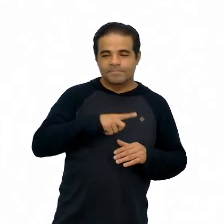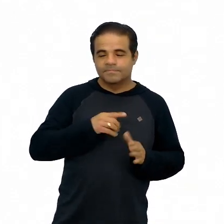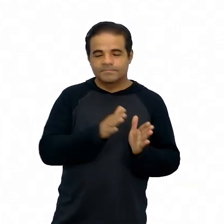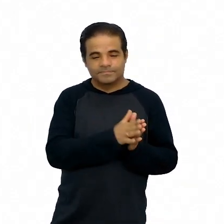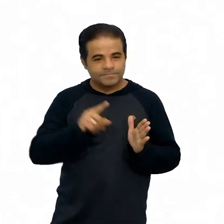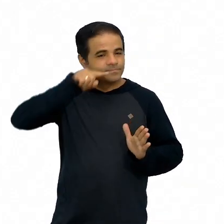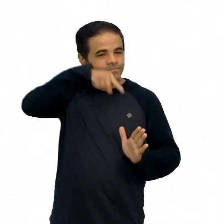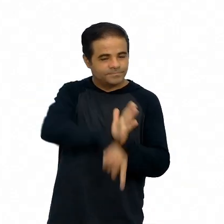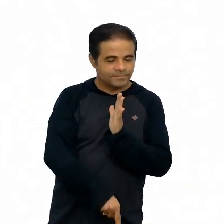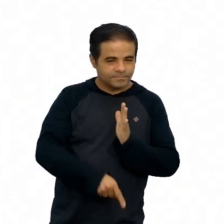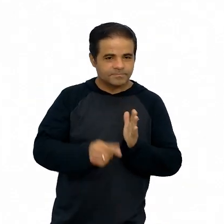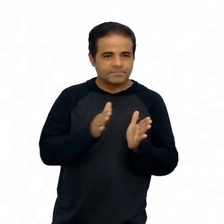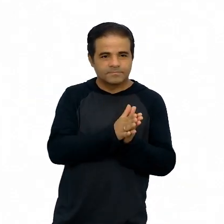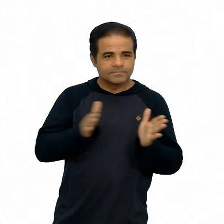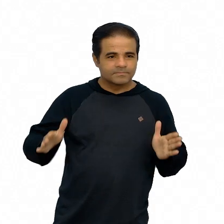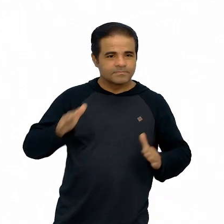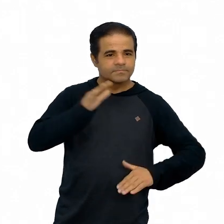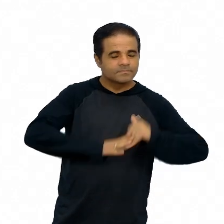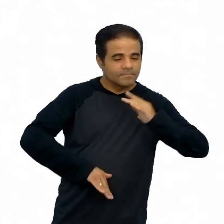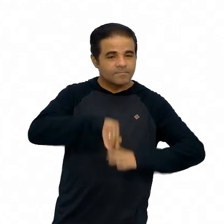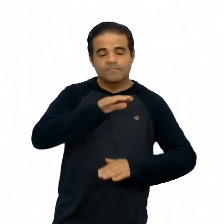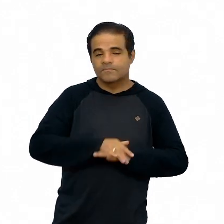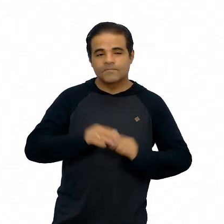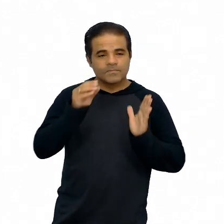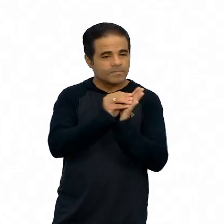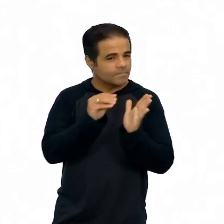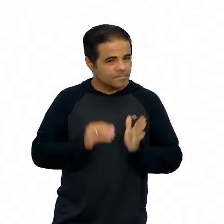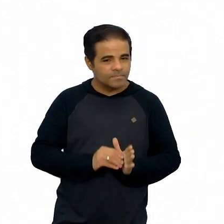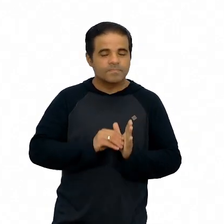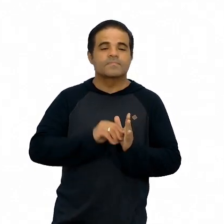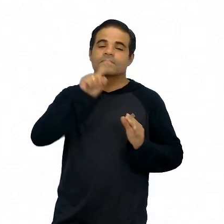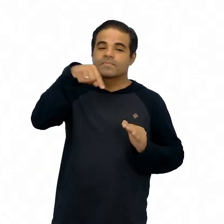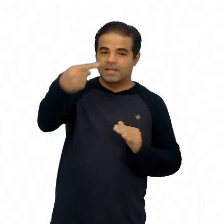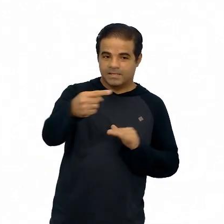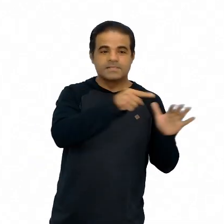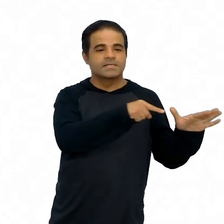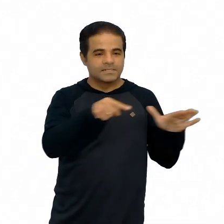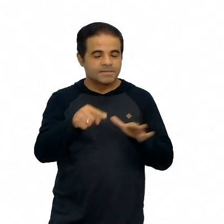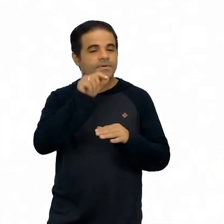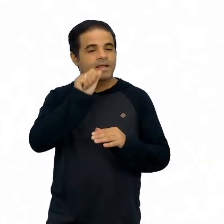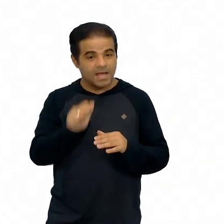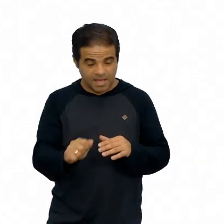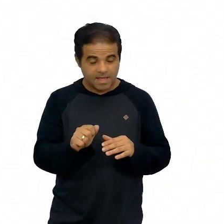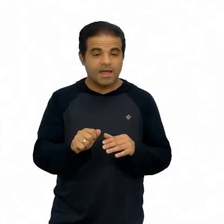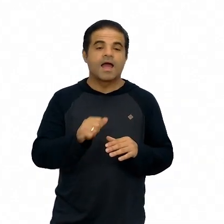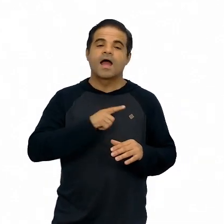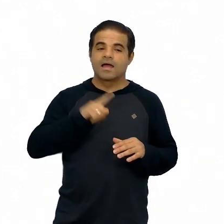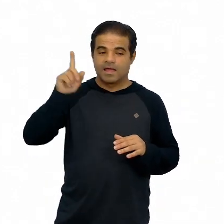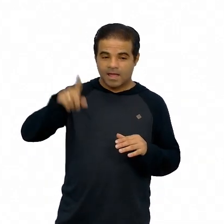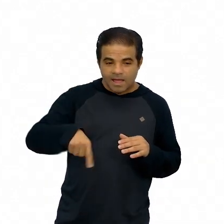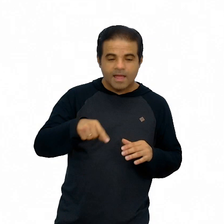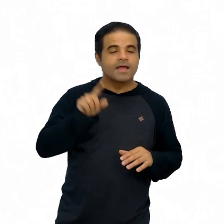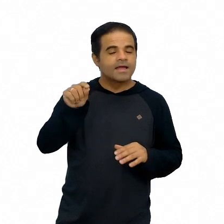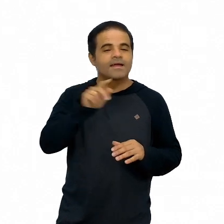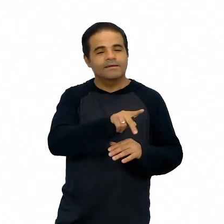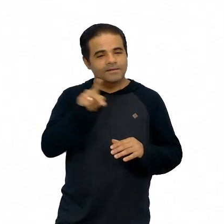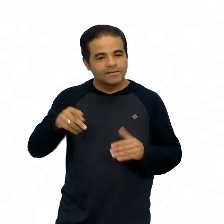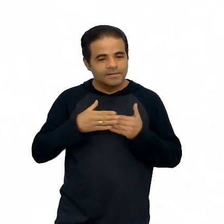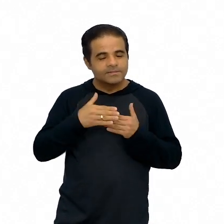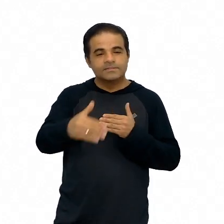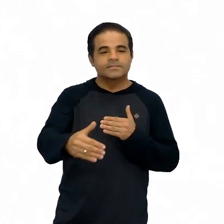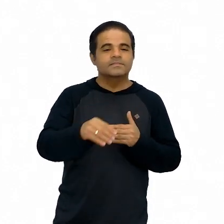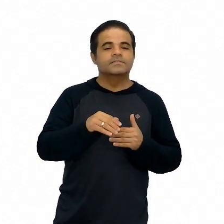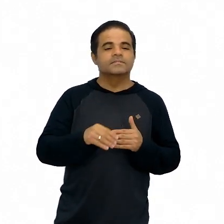Aprofundamento. Ela é dividida, gente, em 2 semanas. A semana A, quem faz é o professor